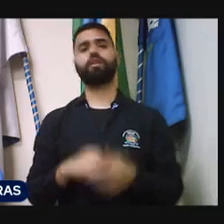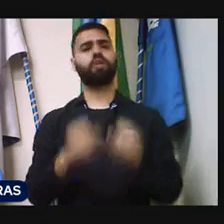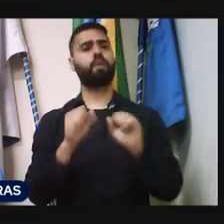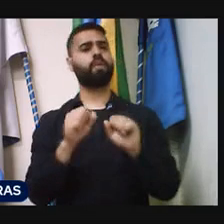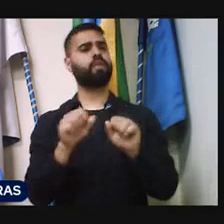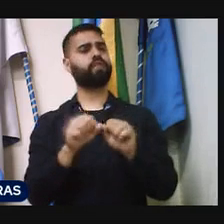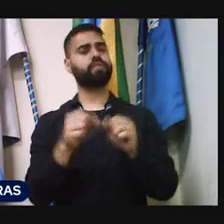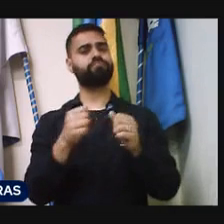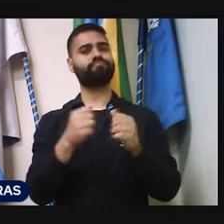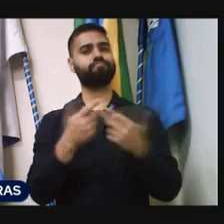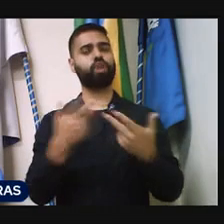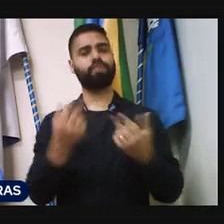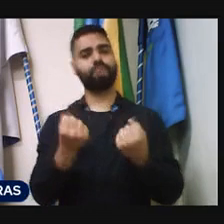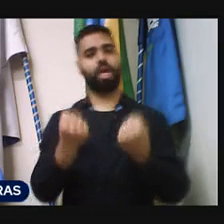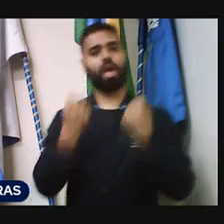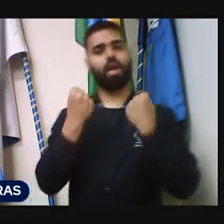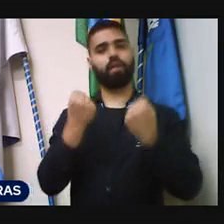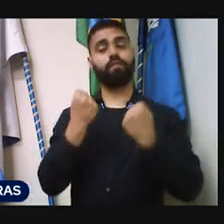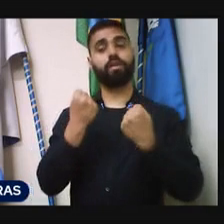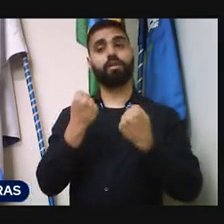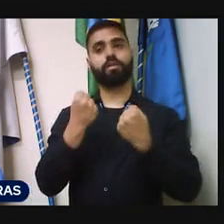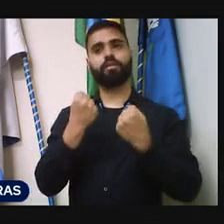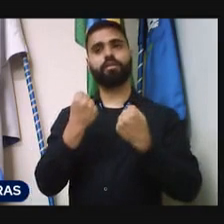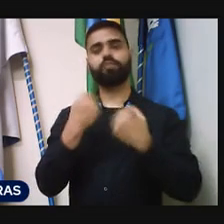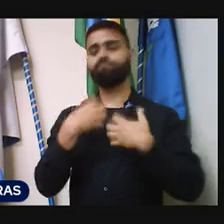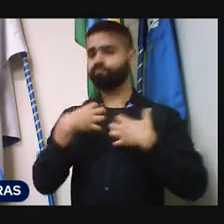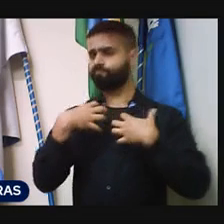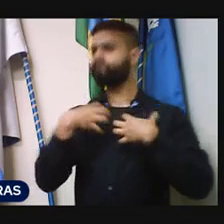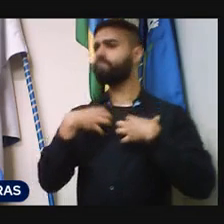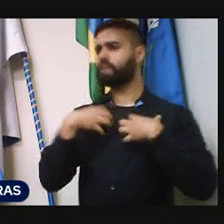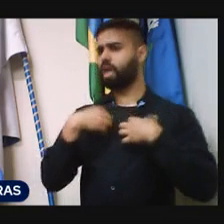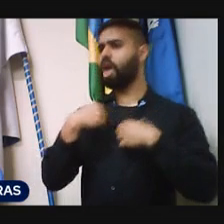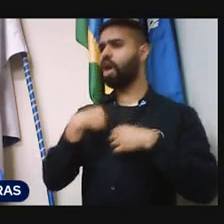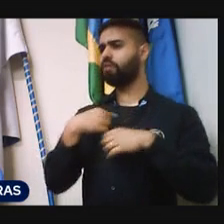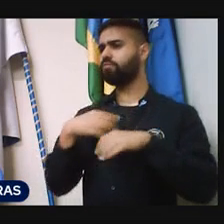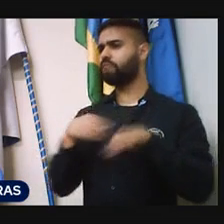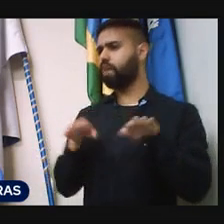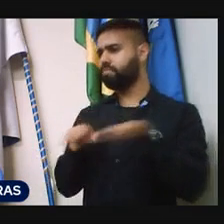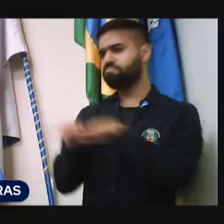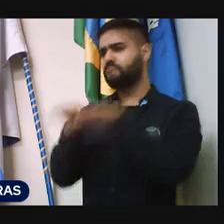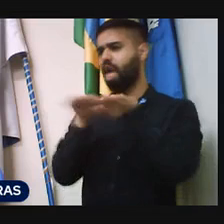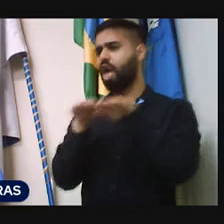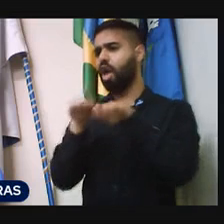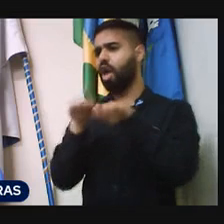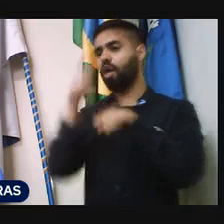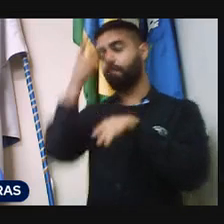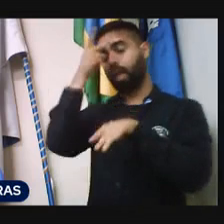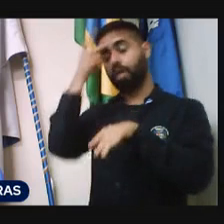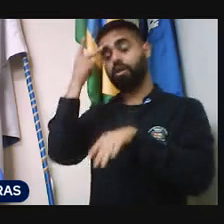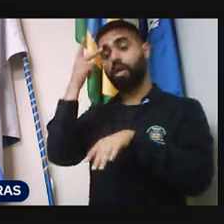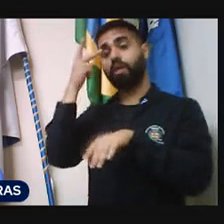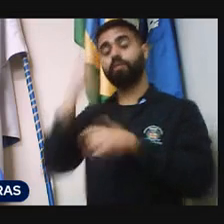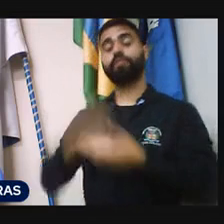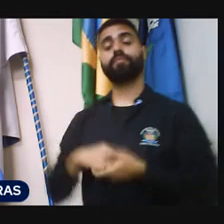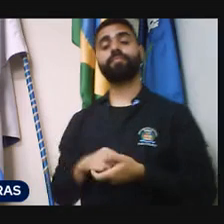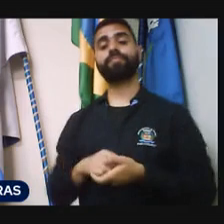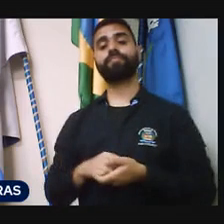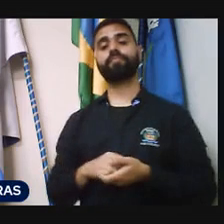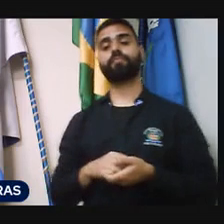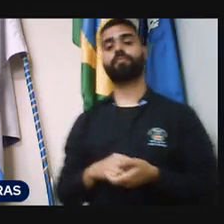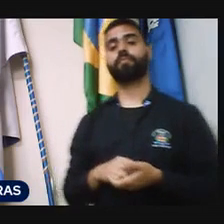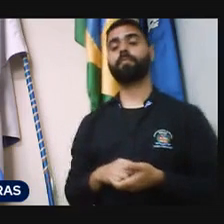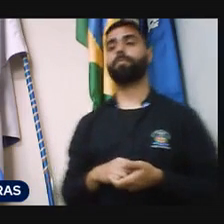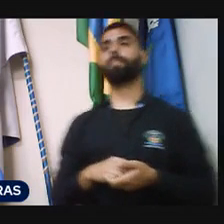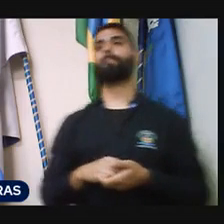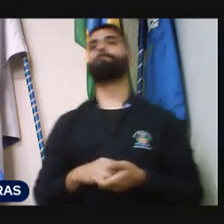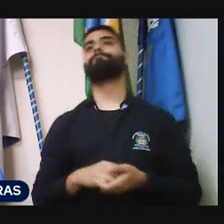através da atividade física né se sentindo acolhido se sentindo de forma diga é que